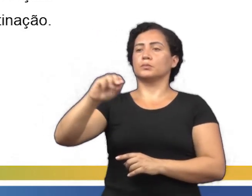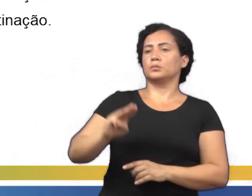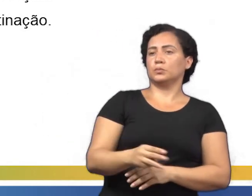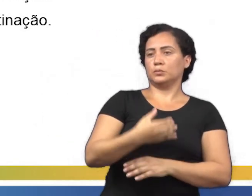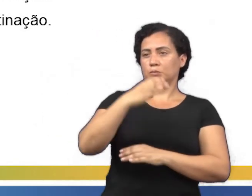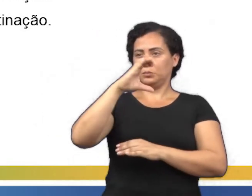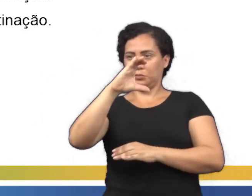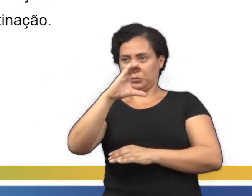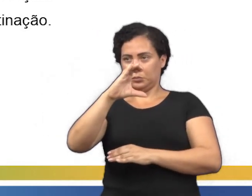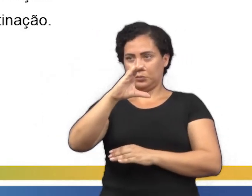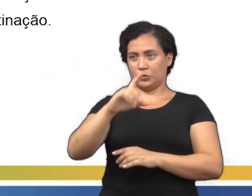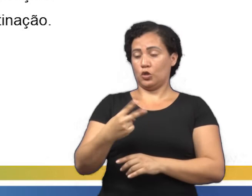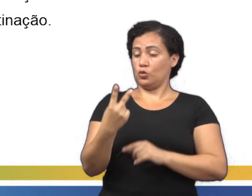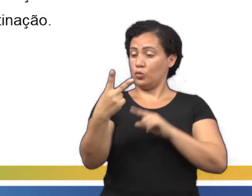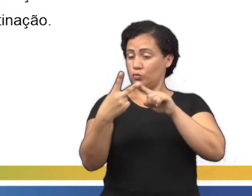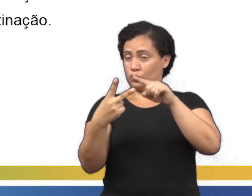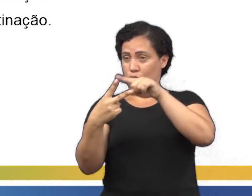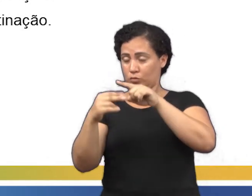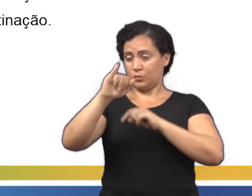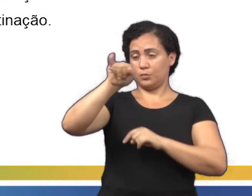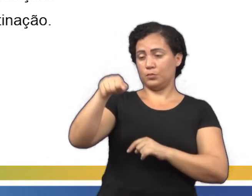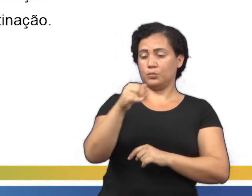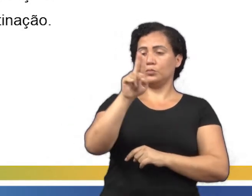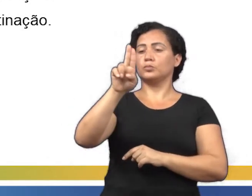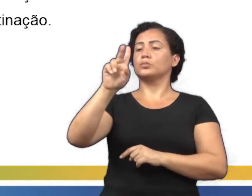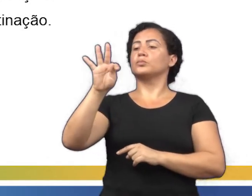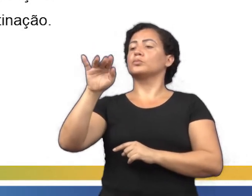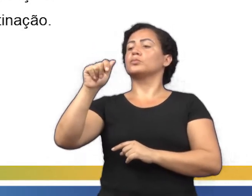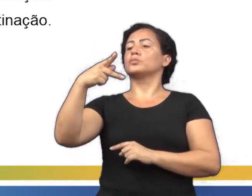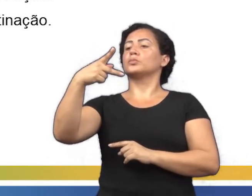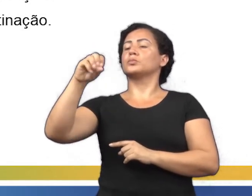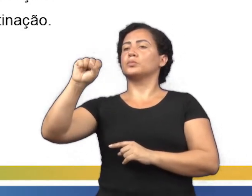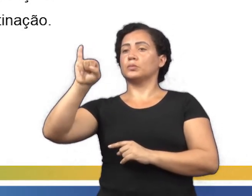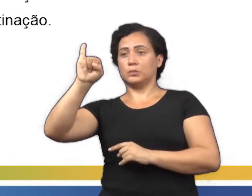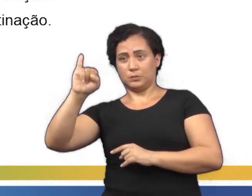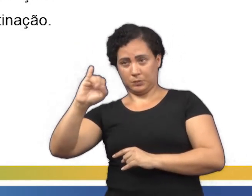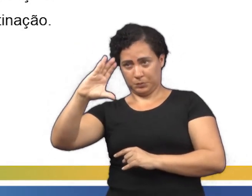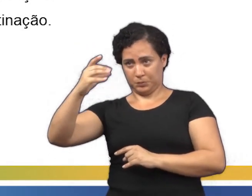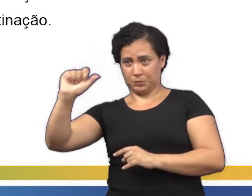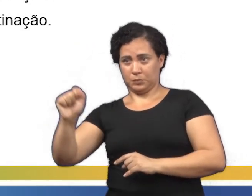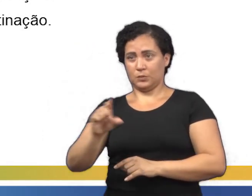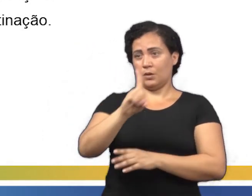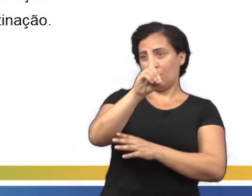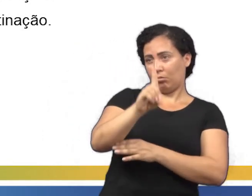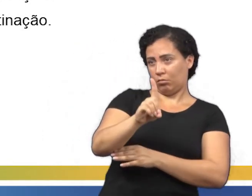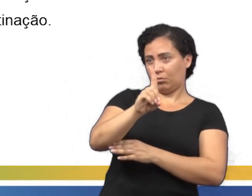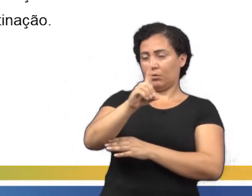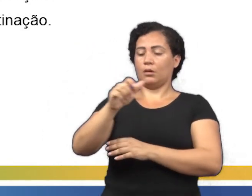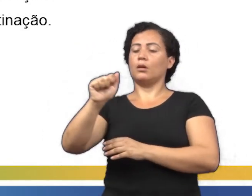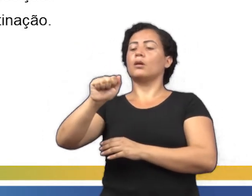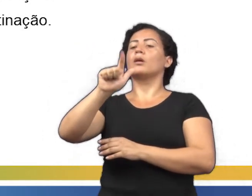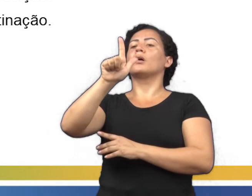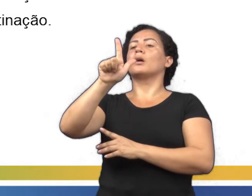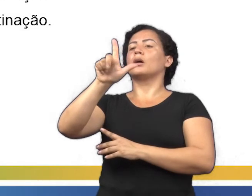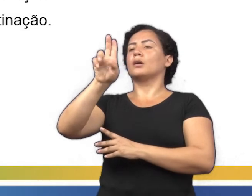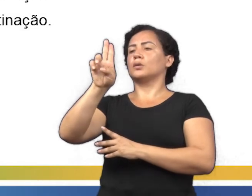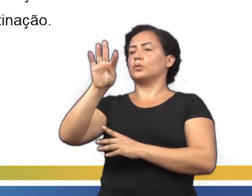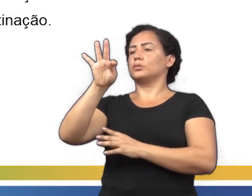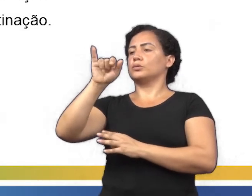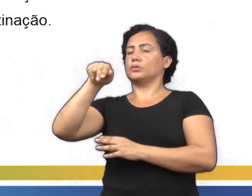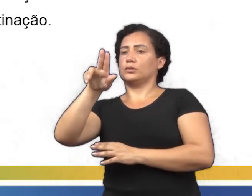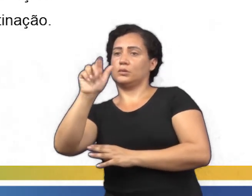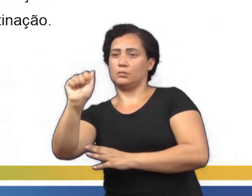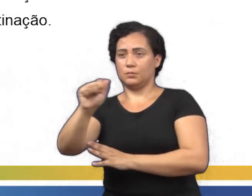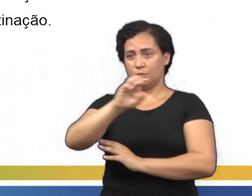justaposição. Letra D. Dois elementos formados por aglutinação. Ou letra E. Dois elementos formados por